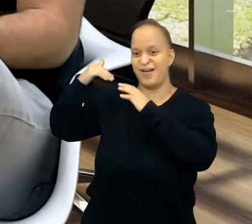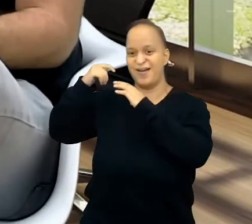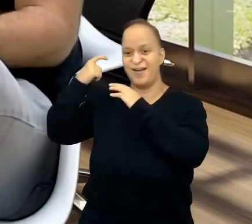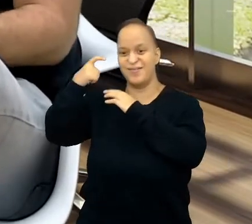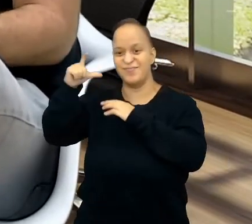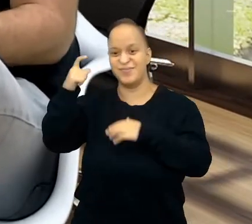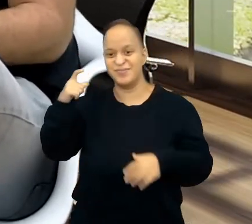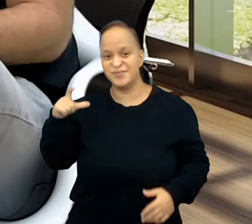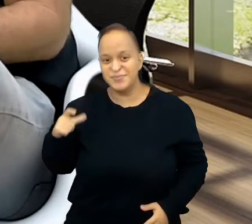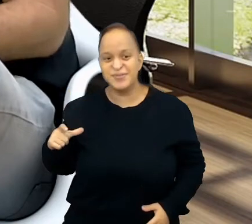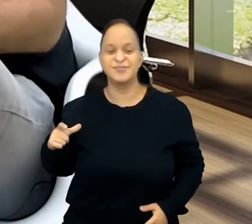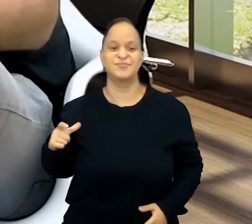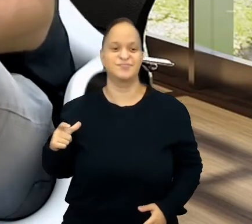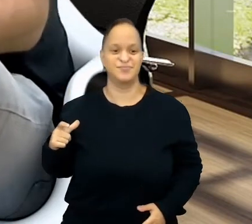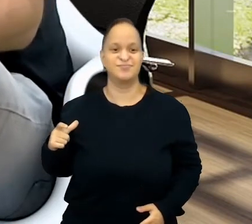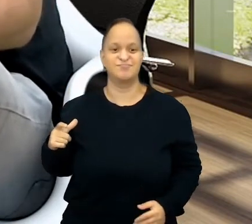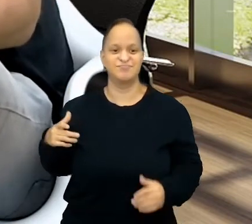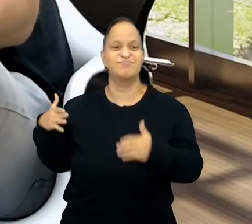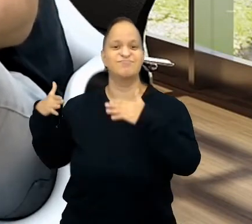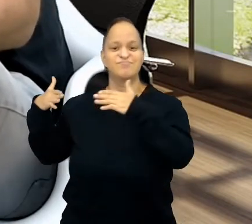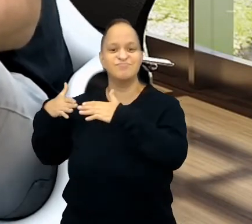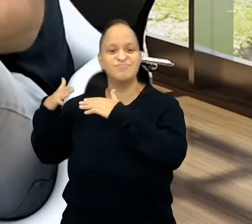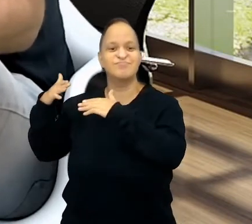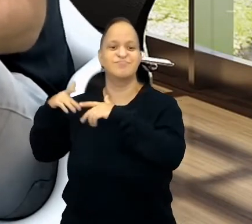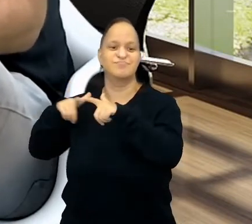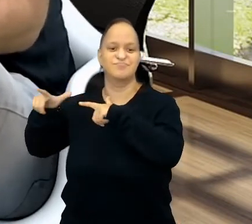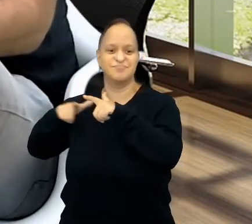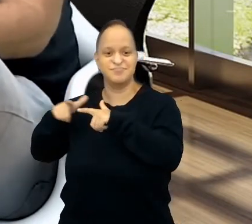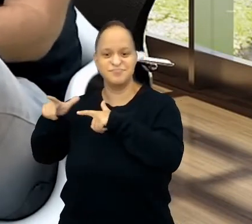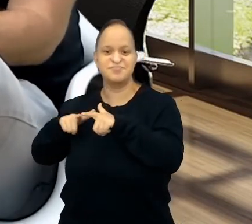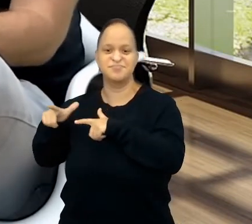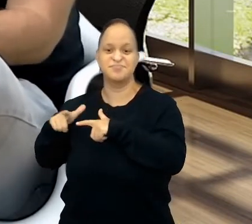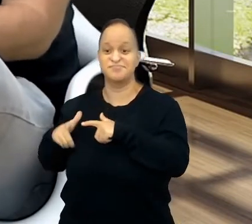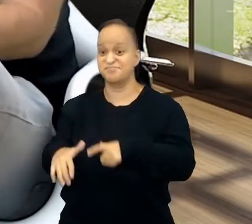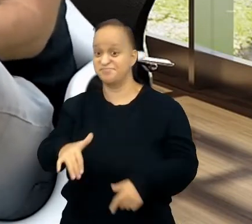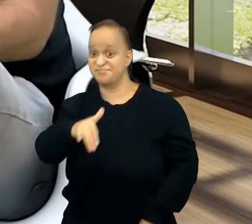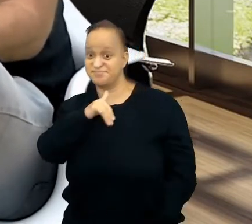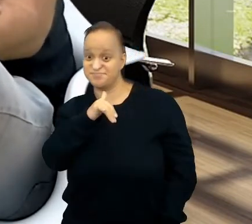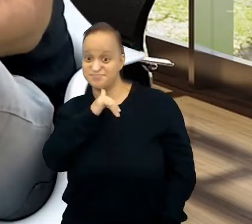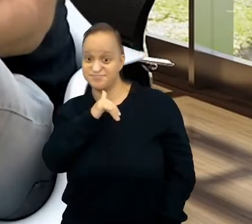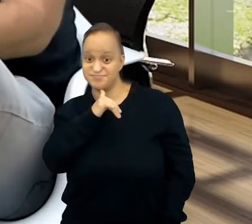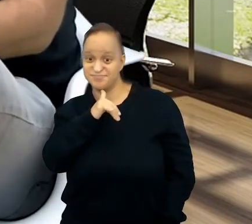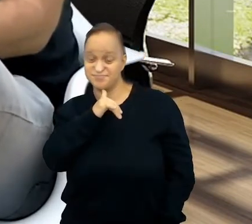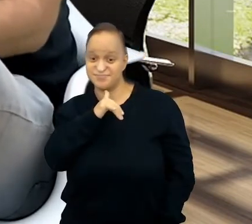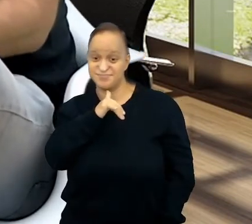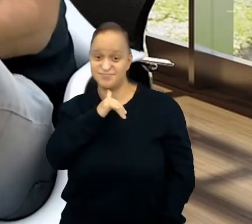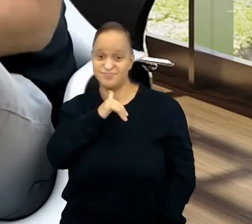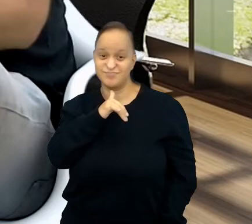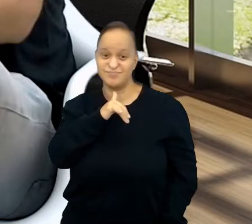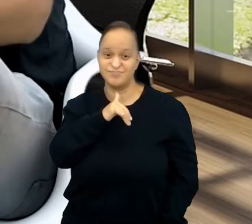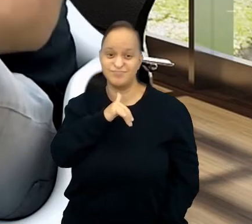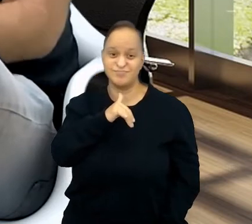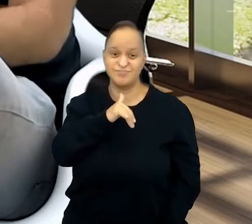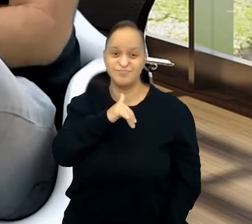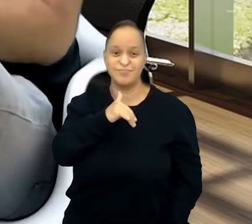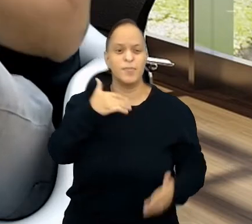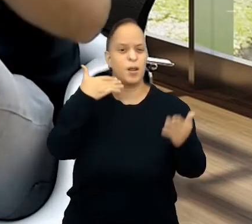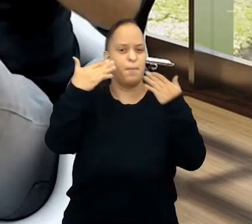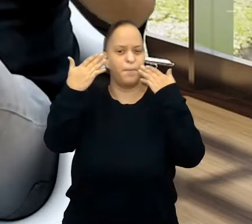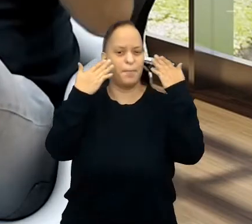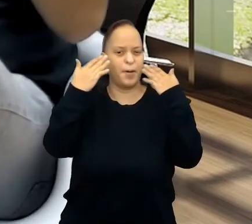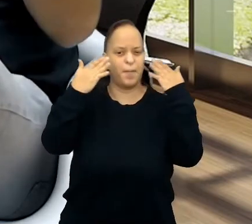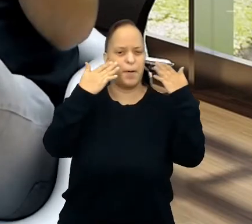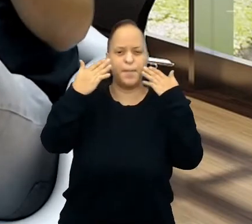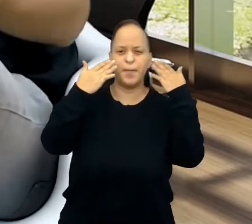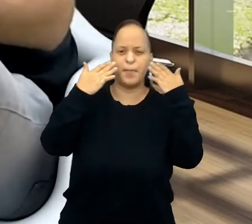de fio relacionado à nossa profissão. Por exemplo, quais seriam as fotos de uma psiquiatra, de uma